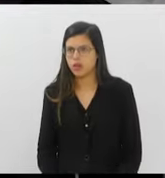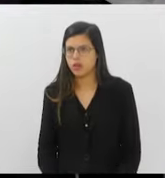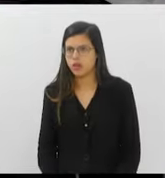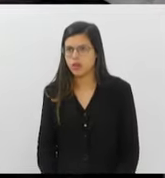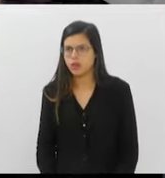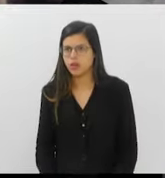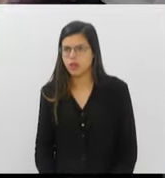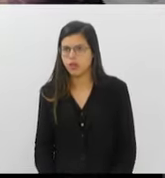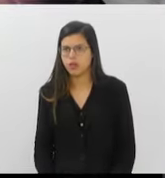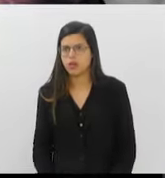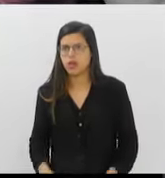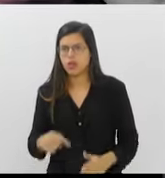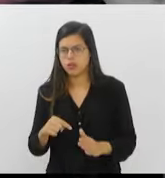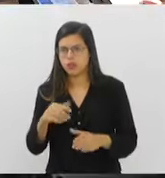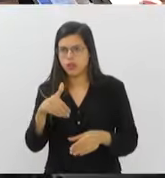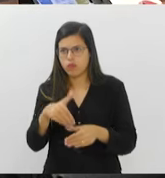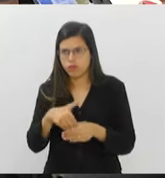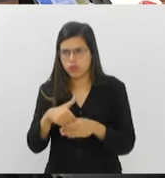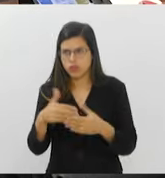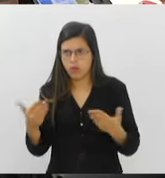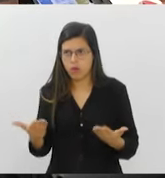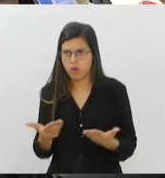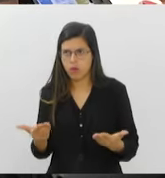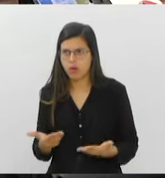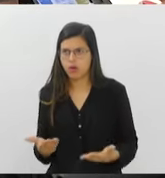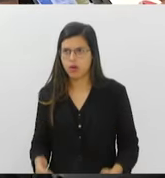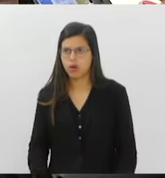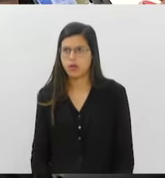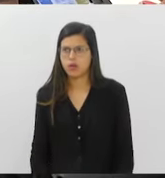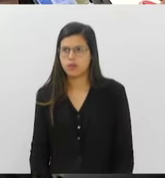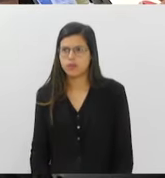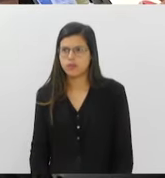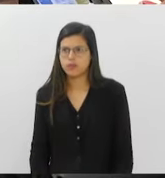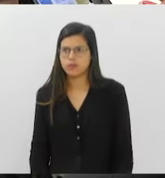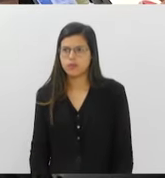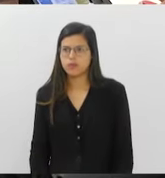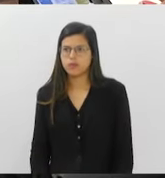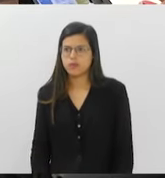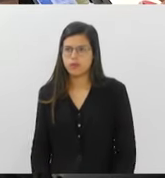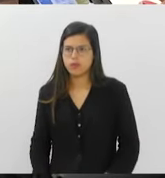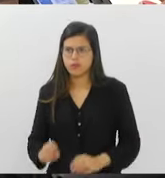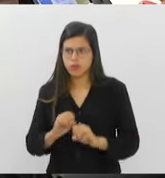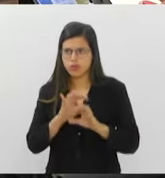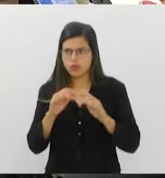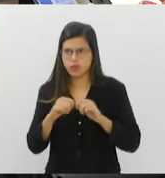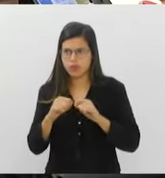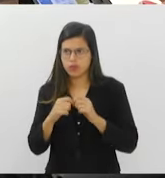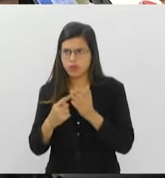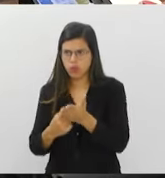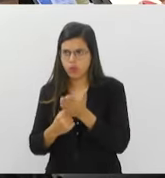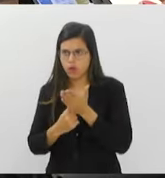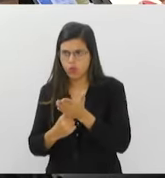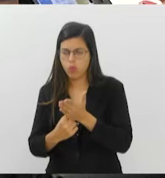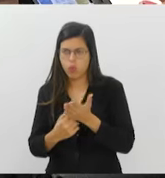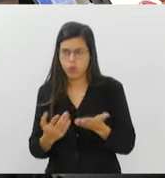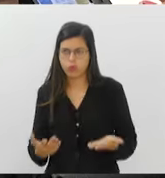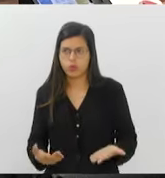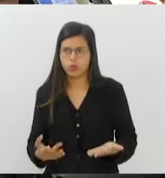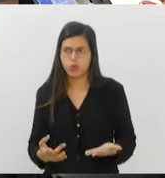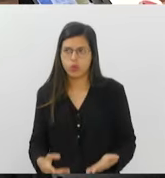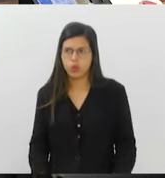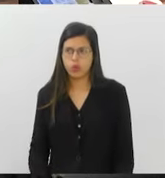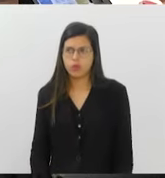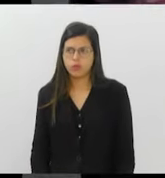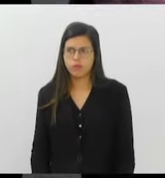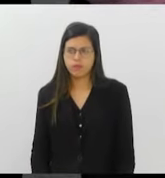Esta está em votação agora no projeto. Perfeito. Então, está claro agora. Então, vamos fazer um acordo aqui só para definir.